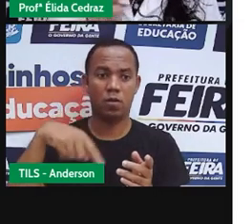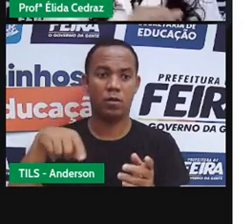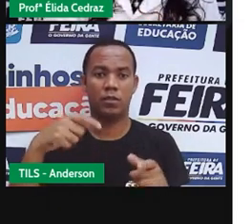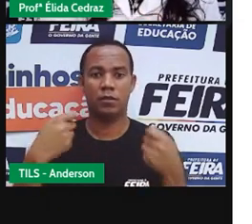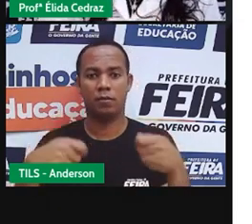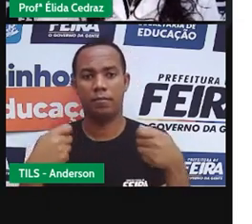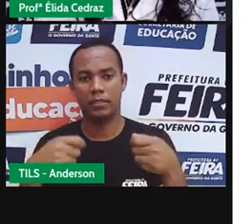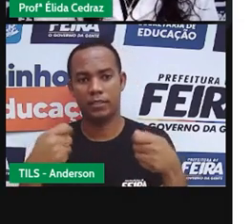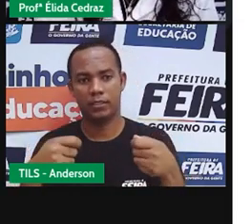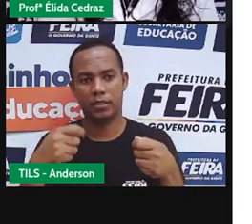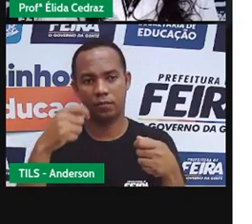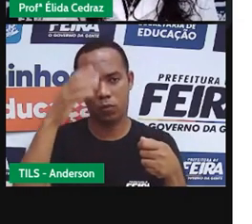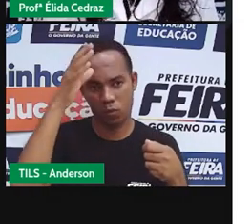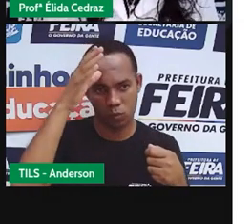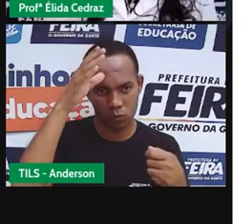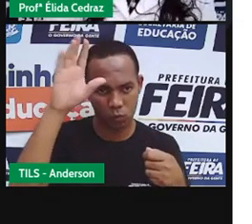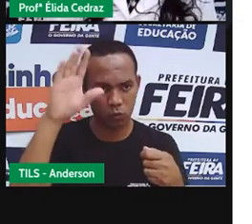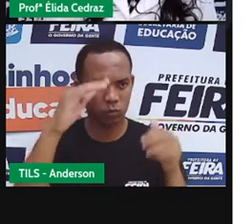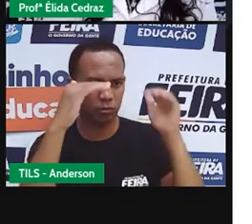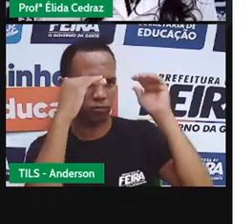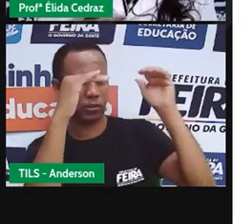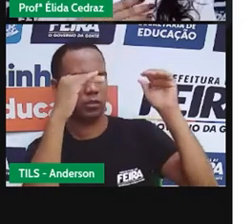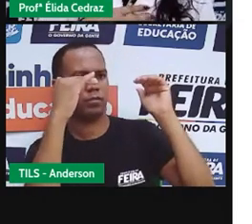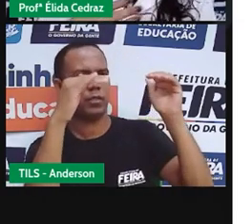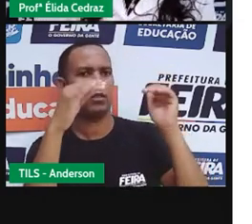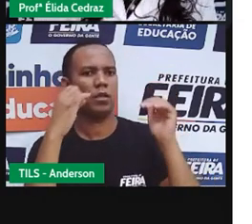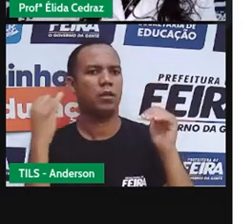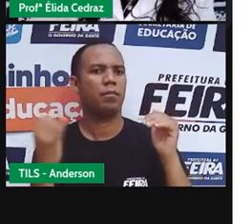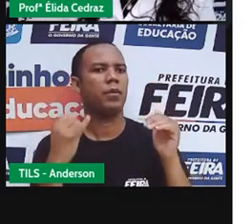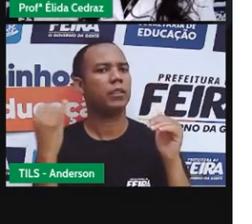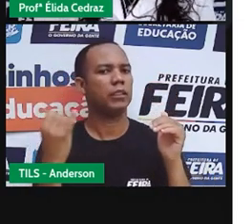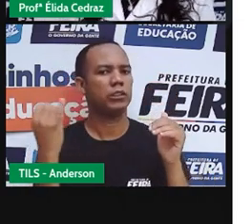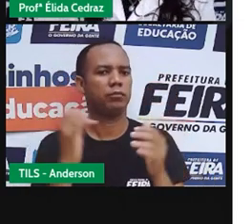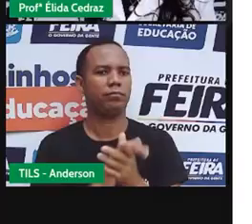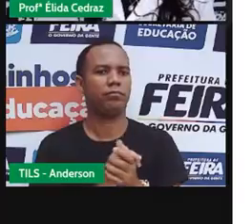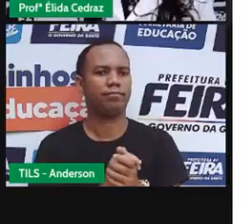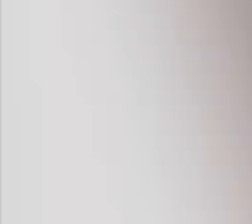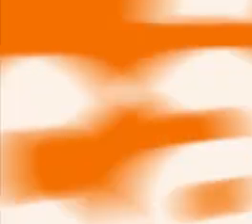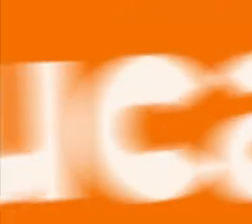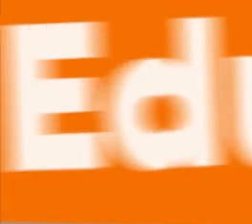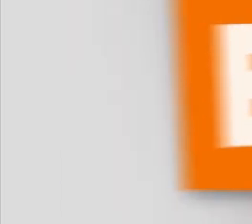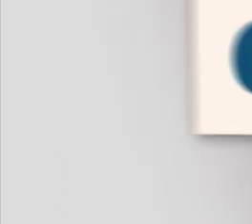precisamos respeitar a cultura do outro, principalmente porque ela faz parte de nós.